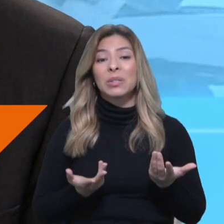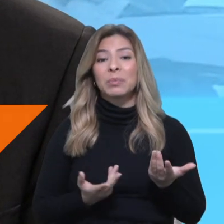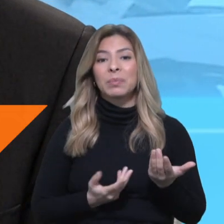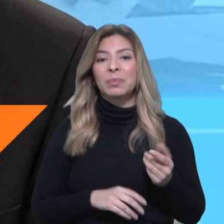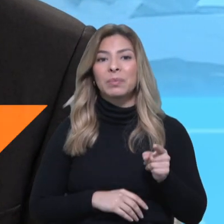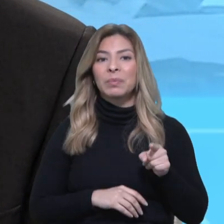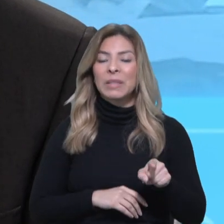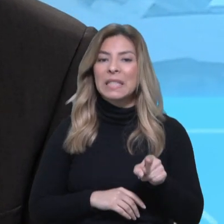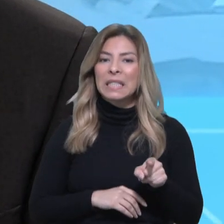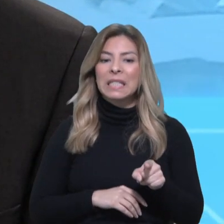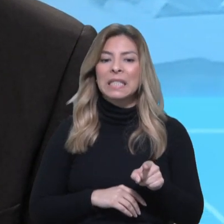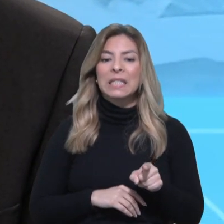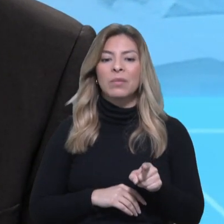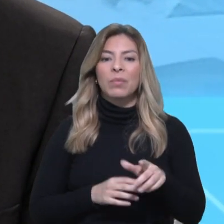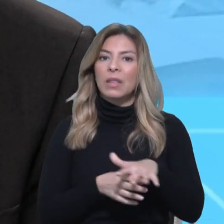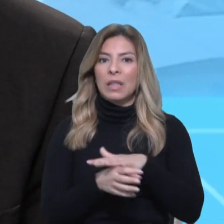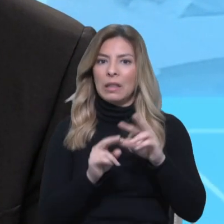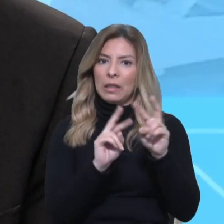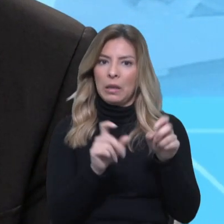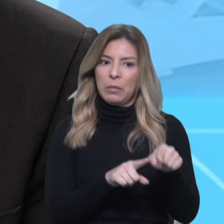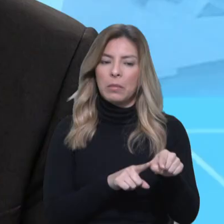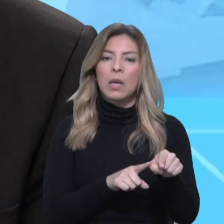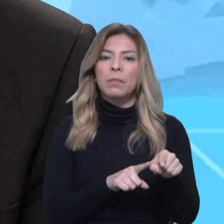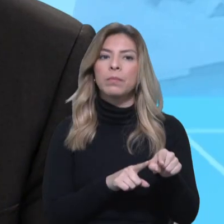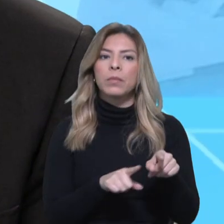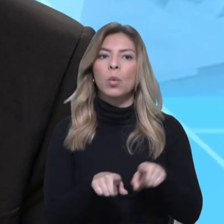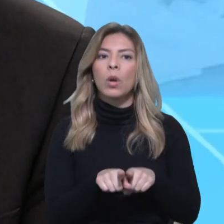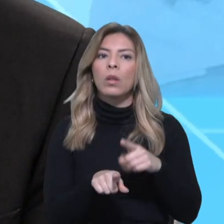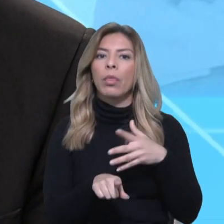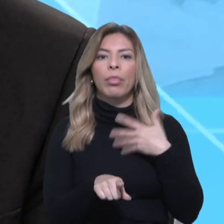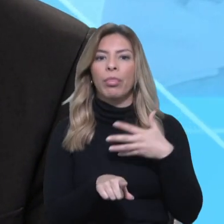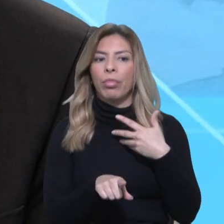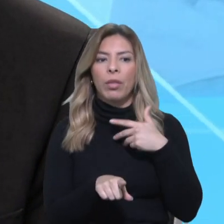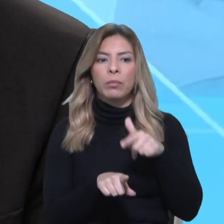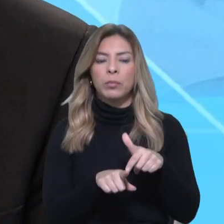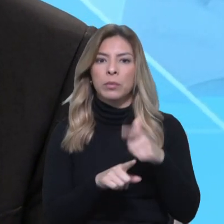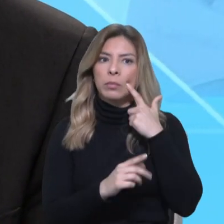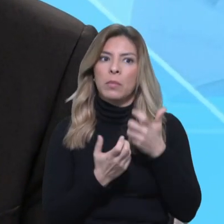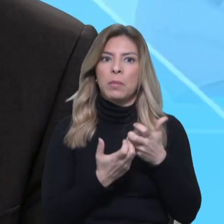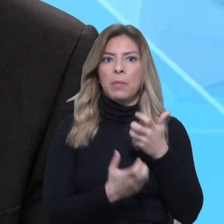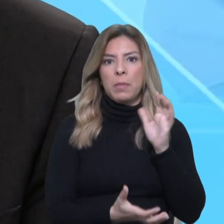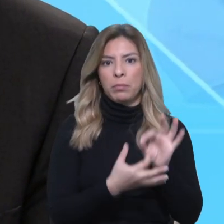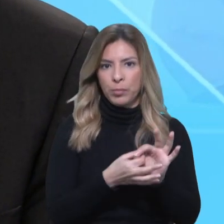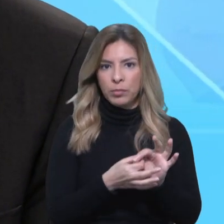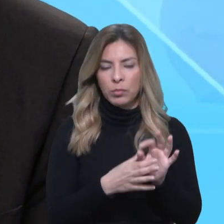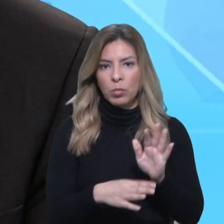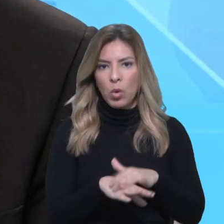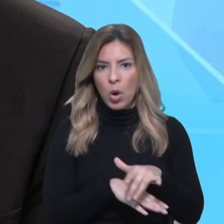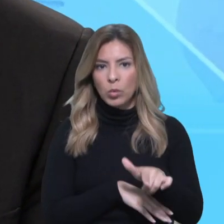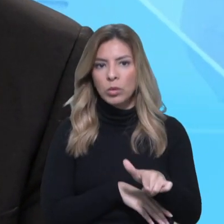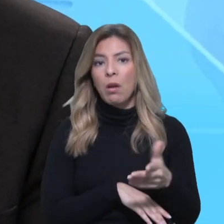nós não queremos fazer sobressair isso, porque isso muitas vezes é um trabalho